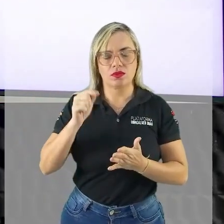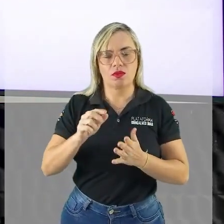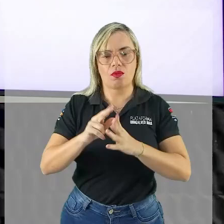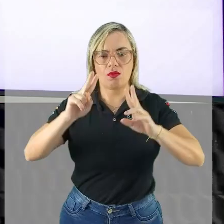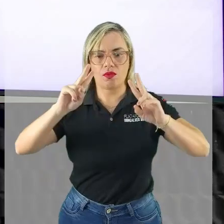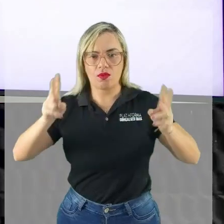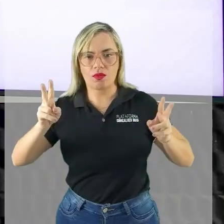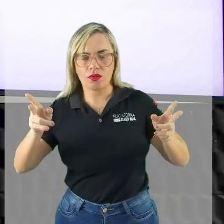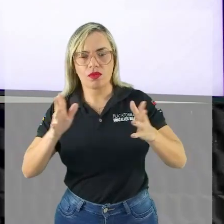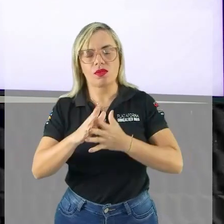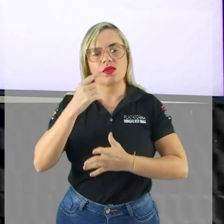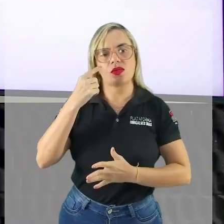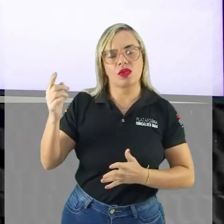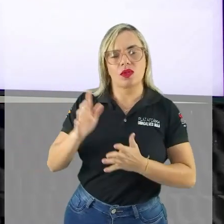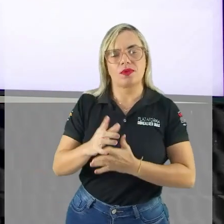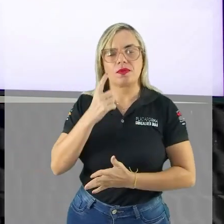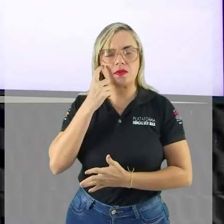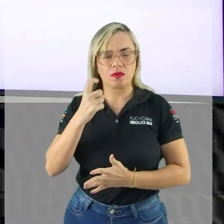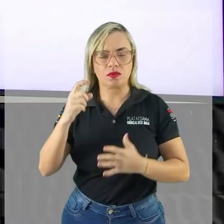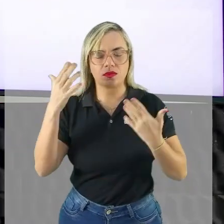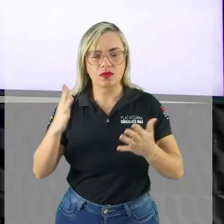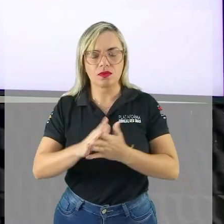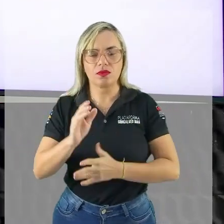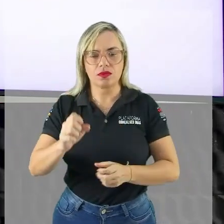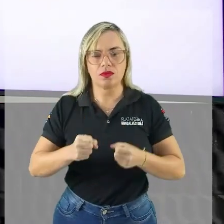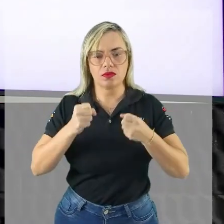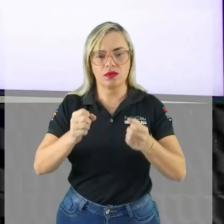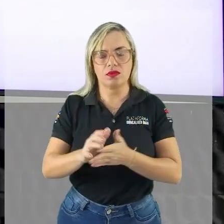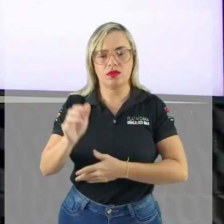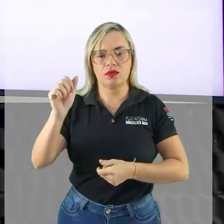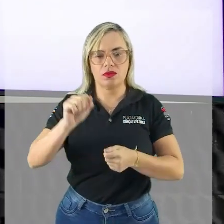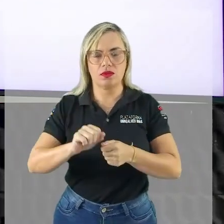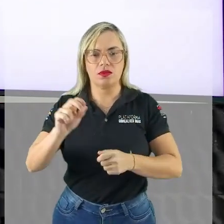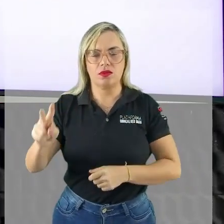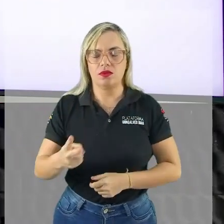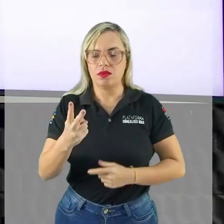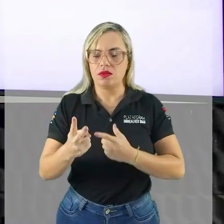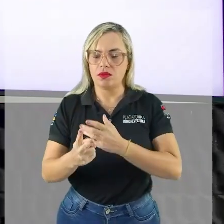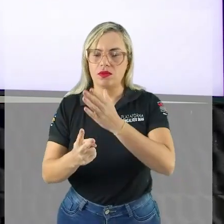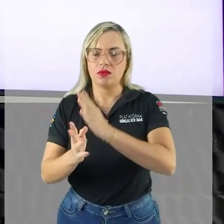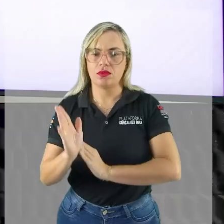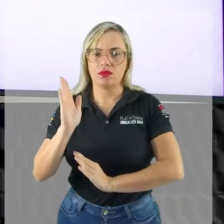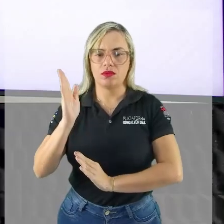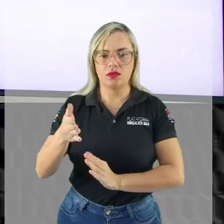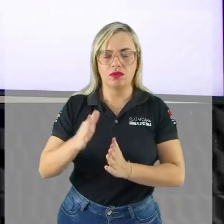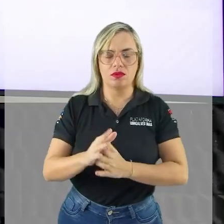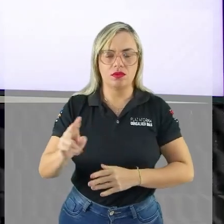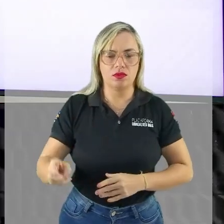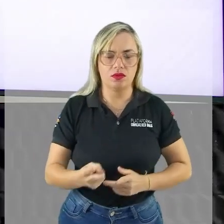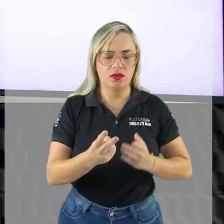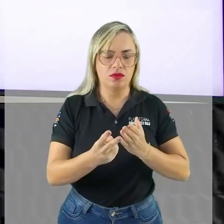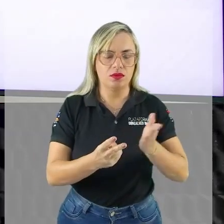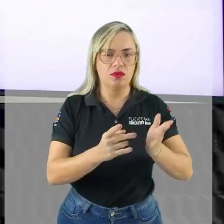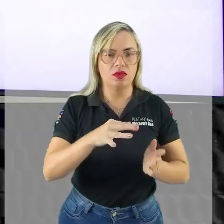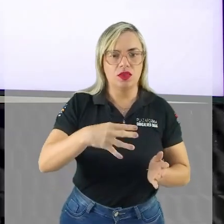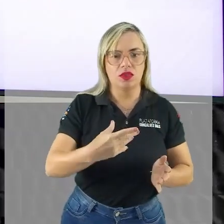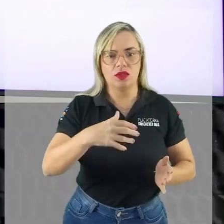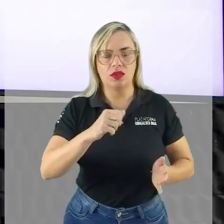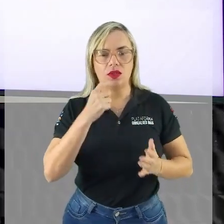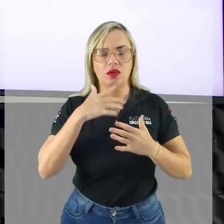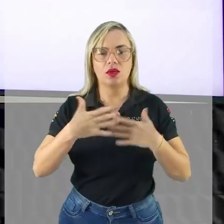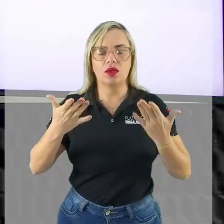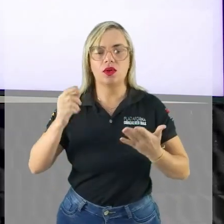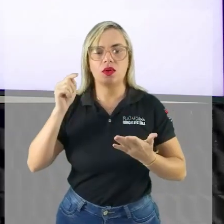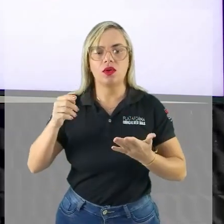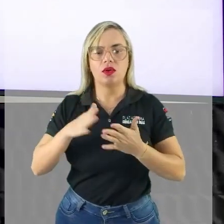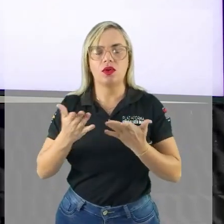Citação é interessante, né? Você pode fazer de duas maneiras, citação direta ou citação indireta. Meu Deus,